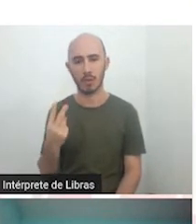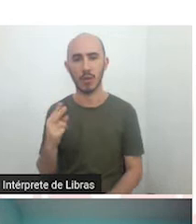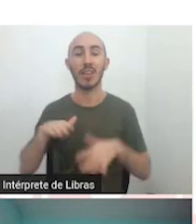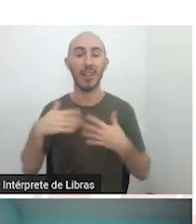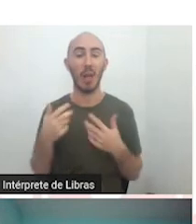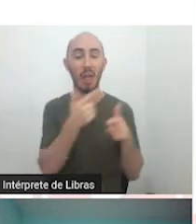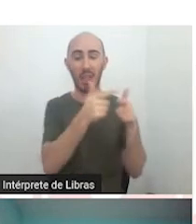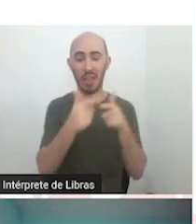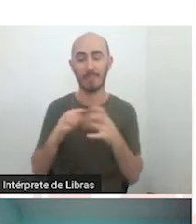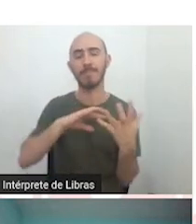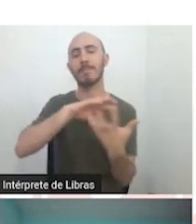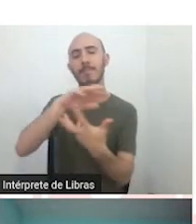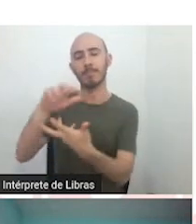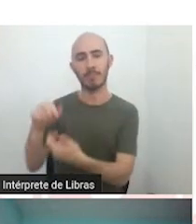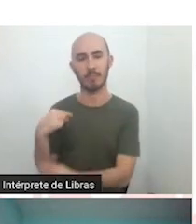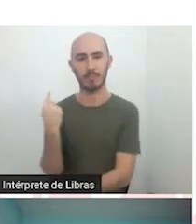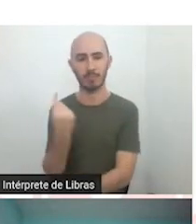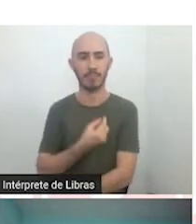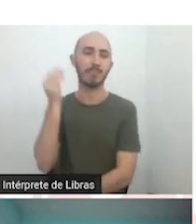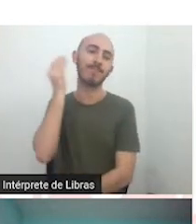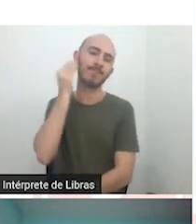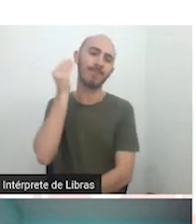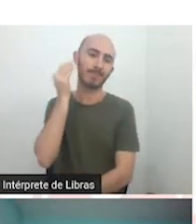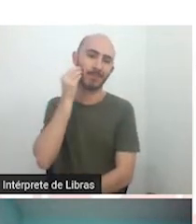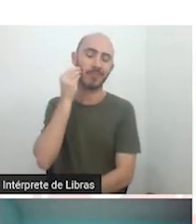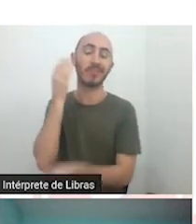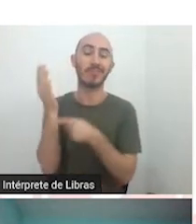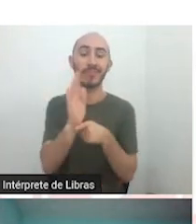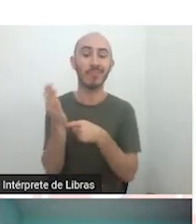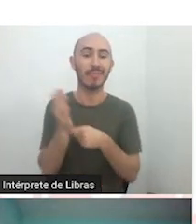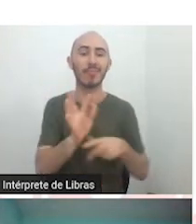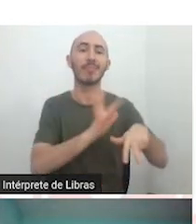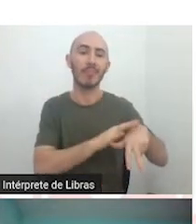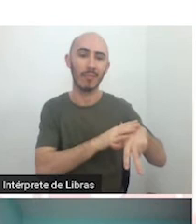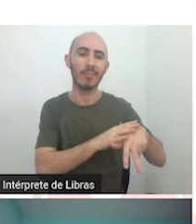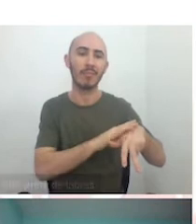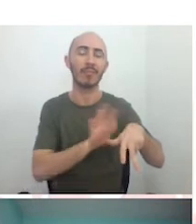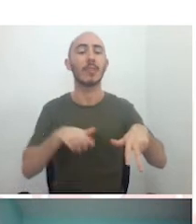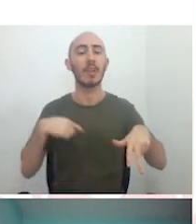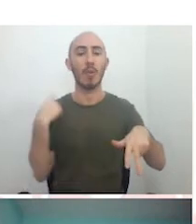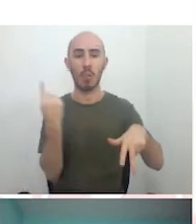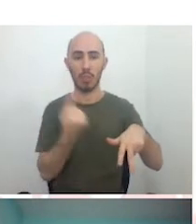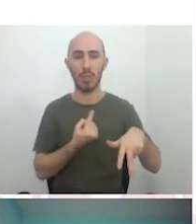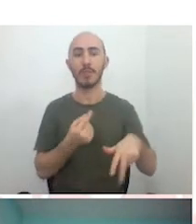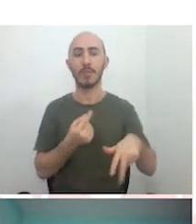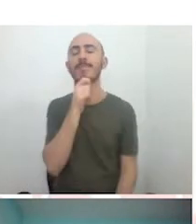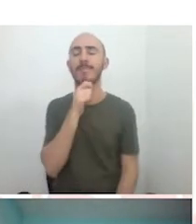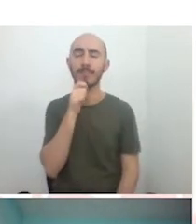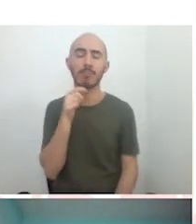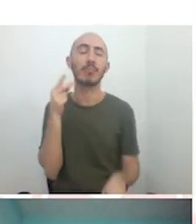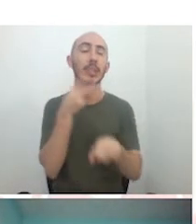tem tentado de tudo para ajudar os pacientes e estamos ainda nessa busca para